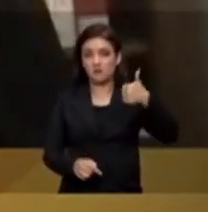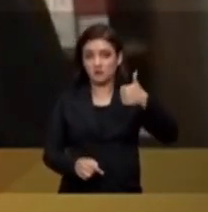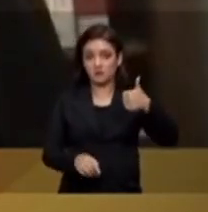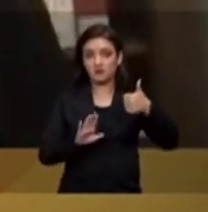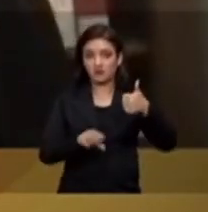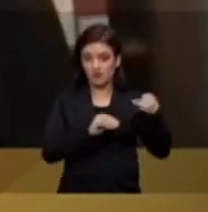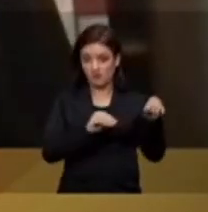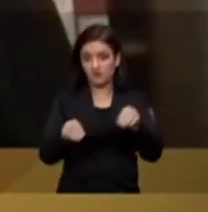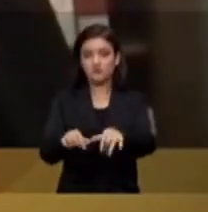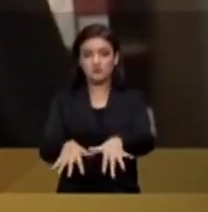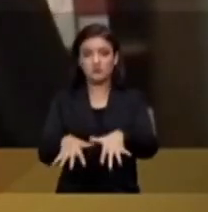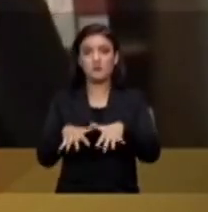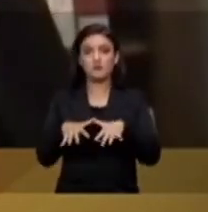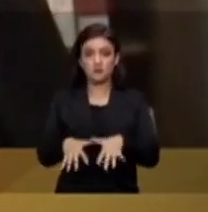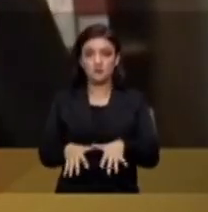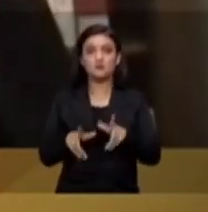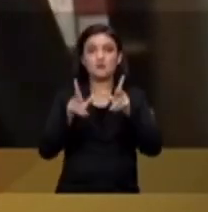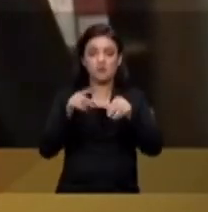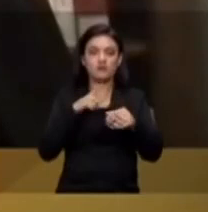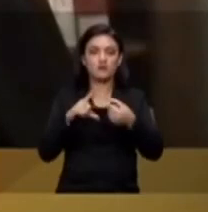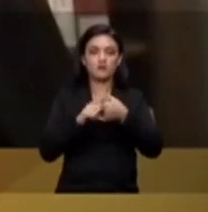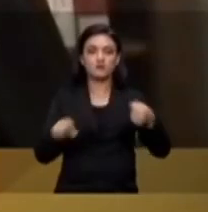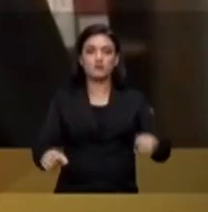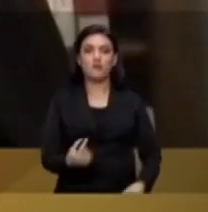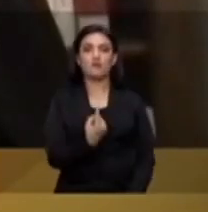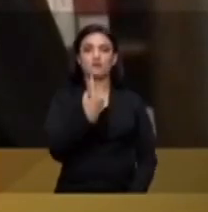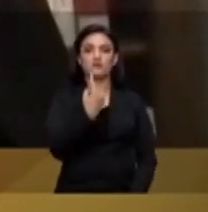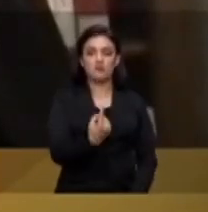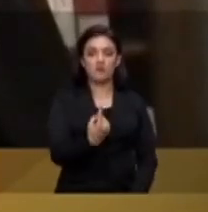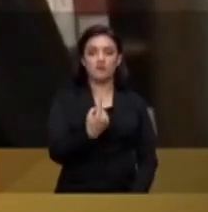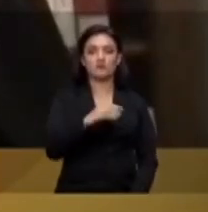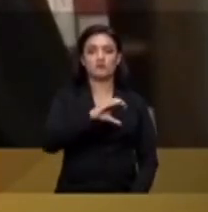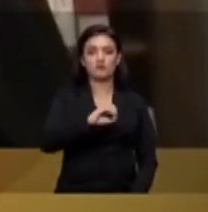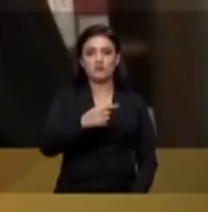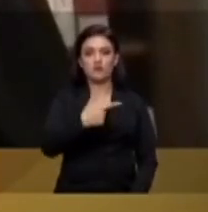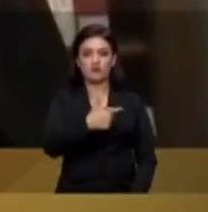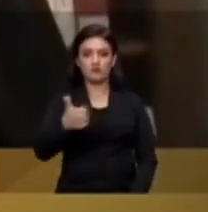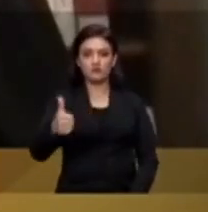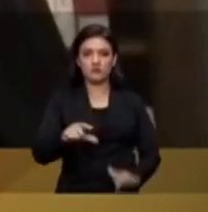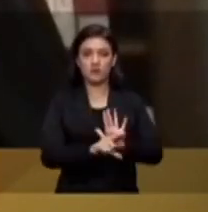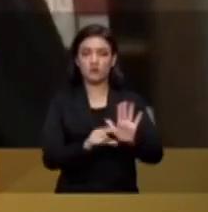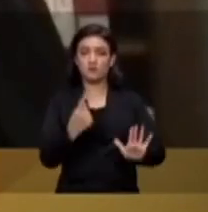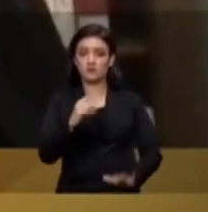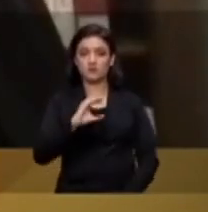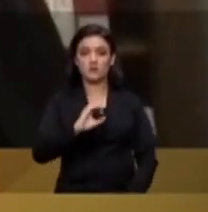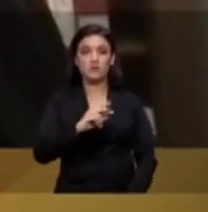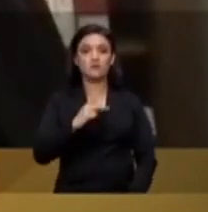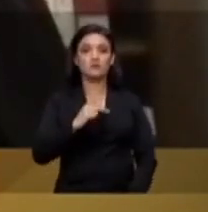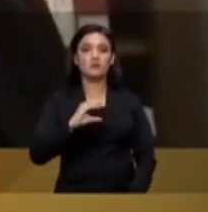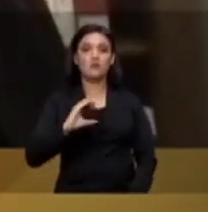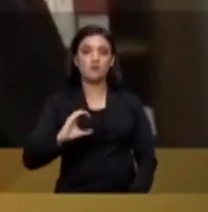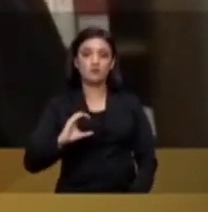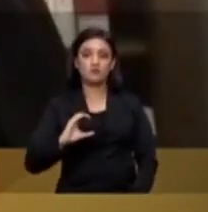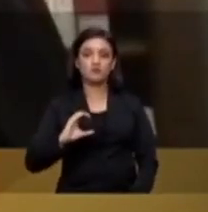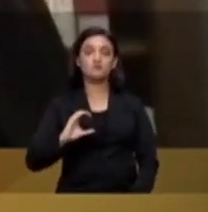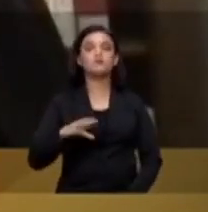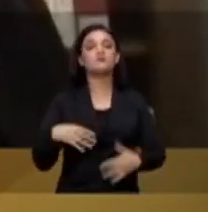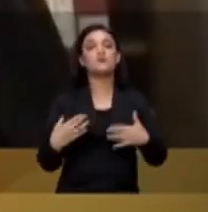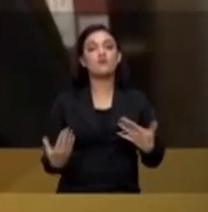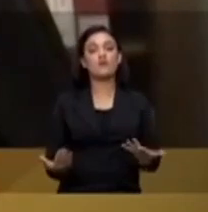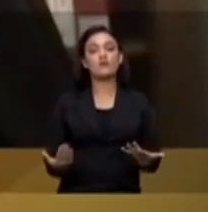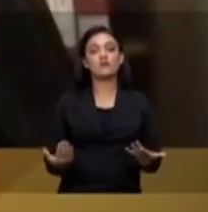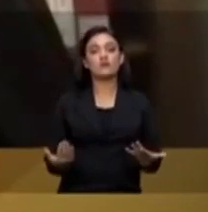ao pleno, conforme reza o disposto no artigo 1021, parágrafo 1º do CPC, a presente hipótese